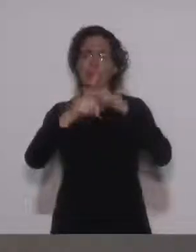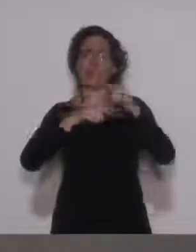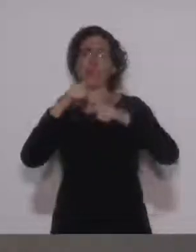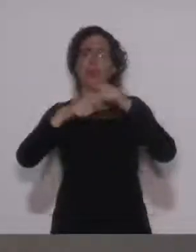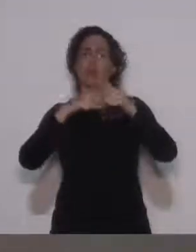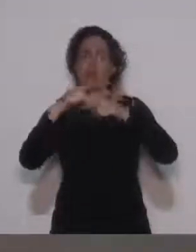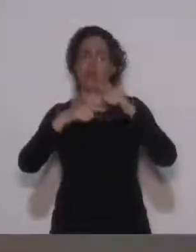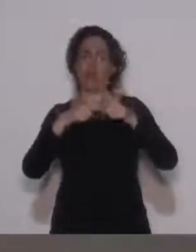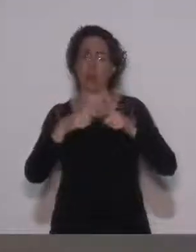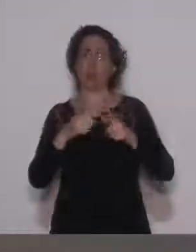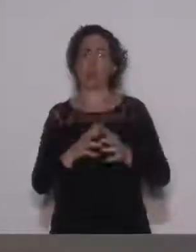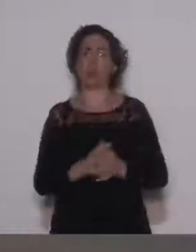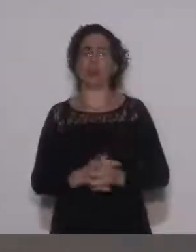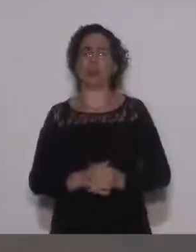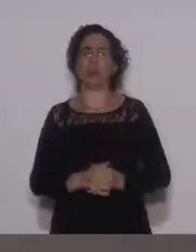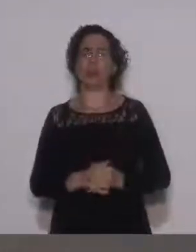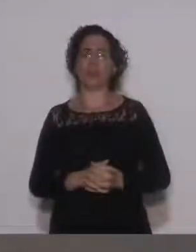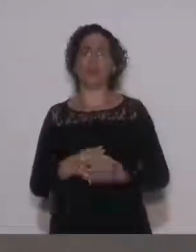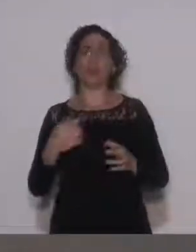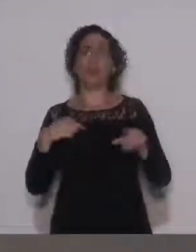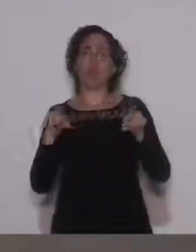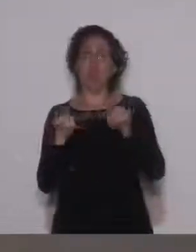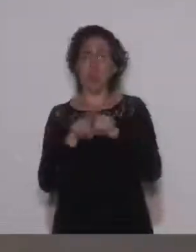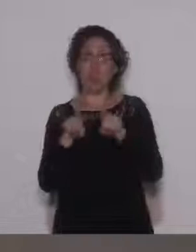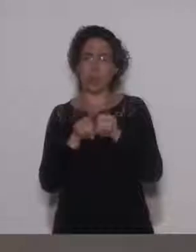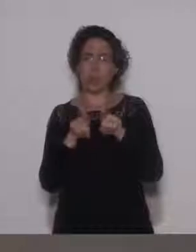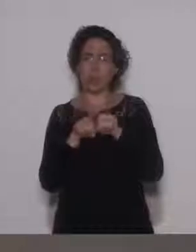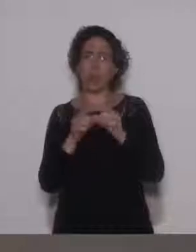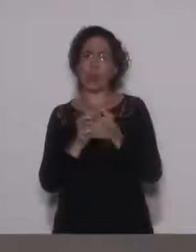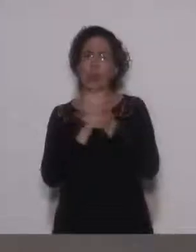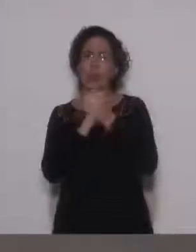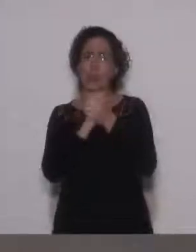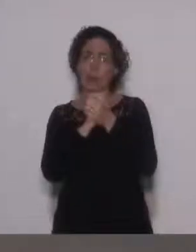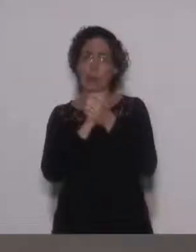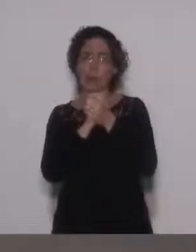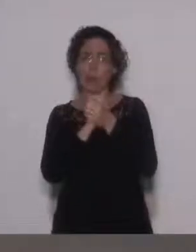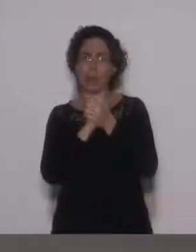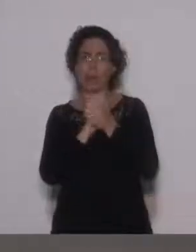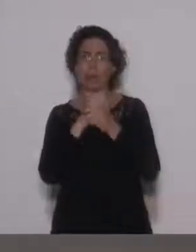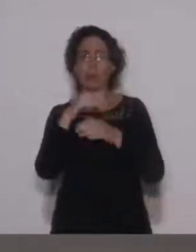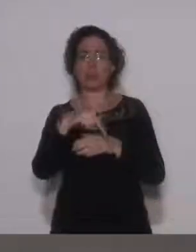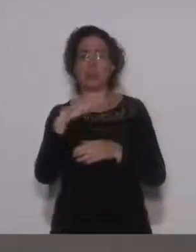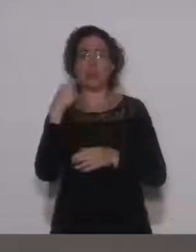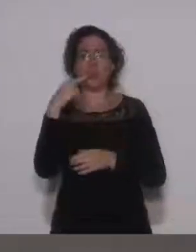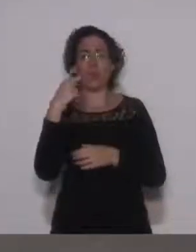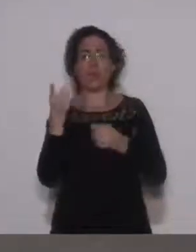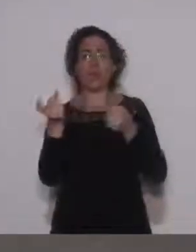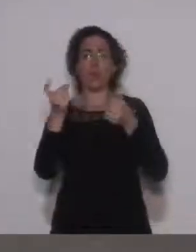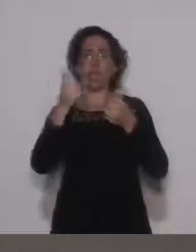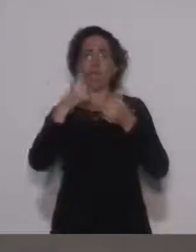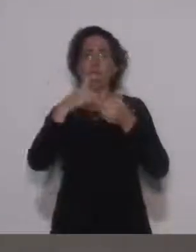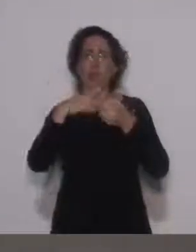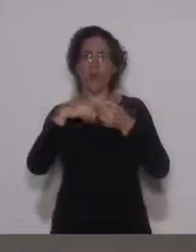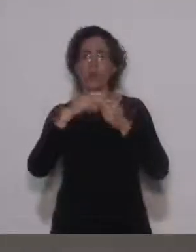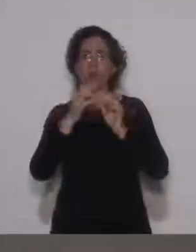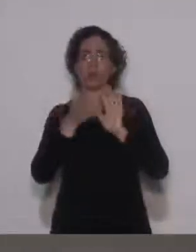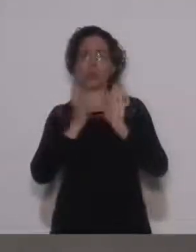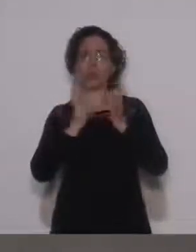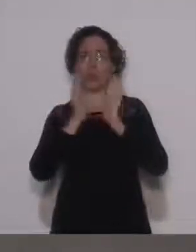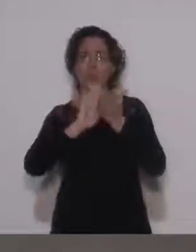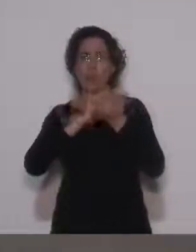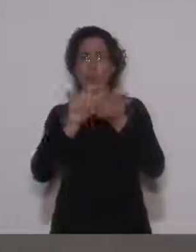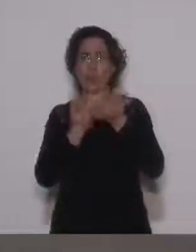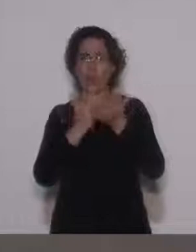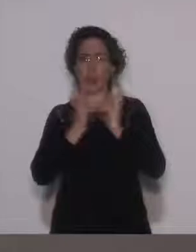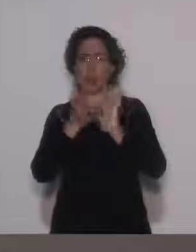negociação seja rápida. Não é? Quero também parabenizar essa casa, a volta da tradução em Libras. Não